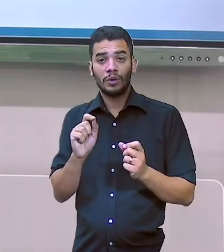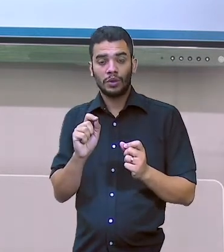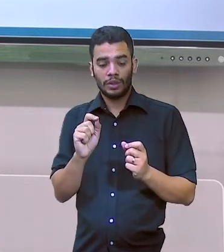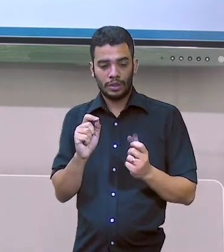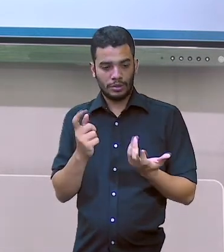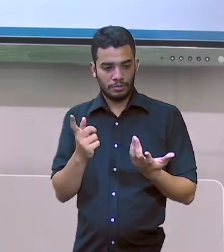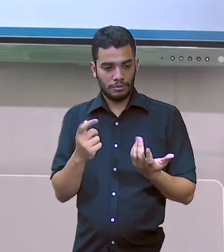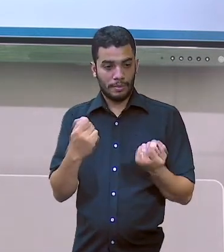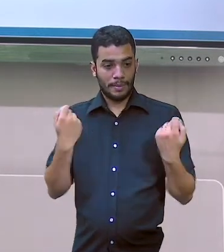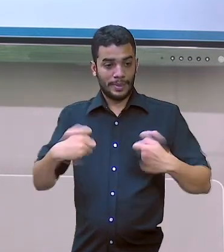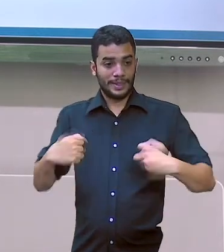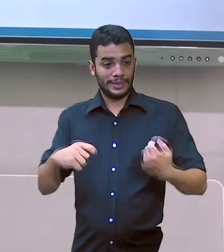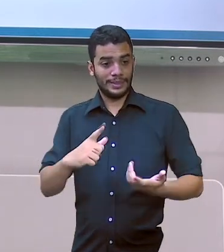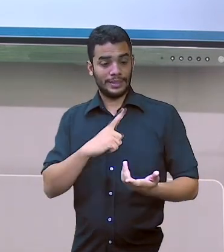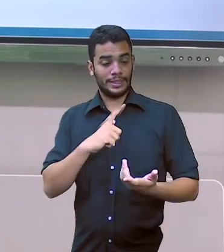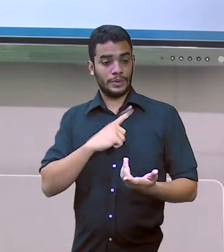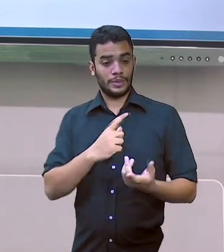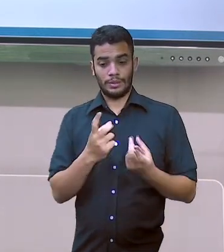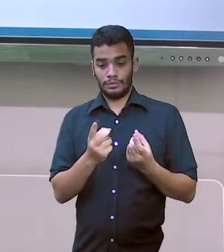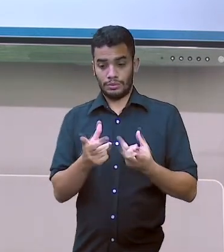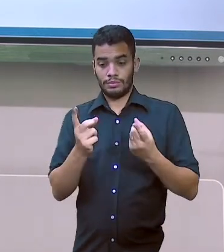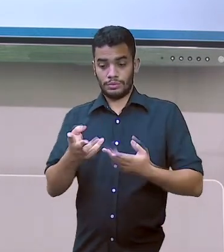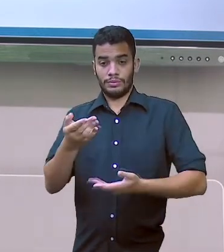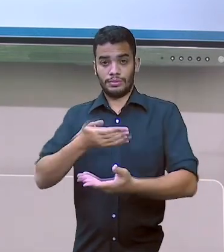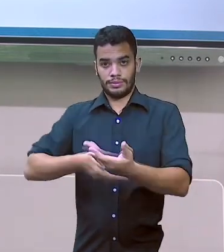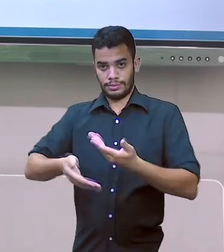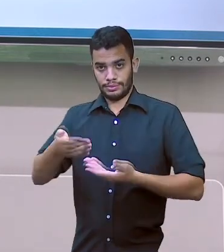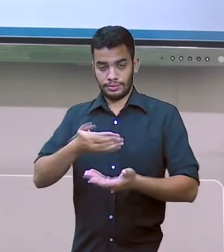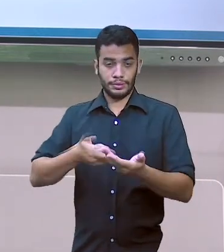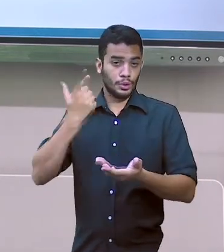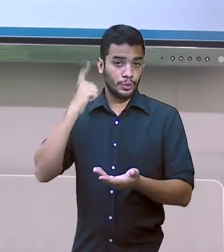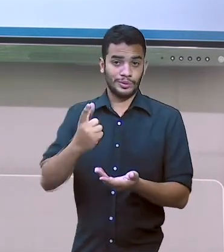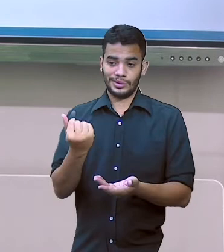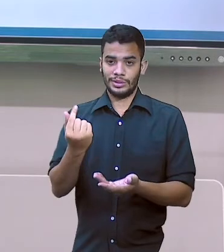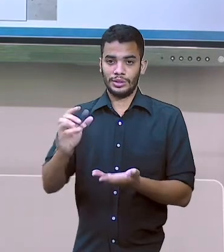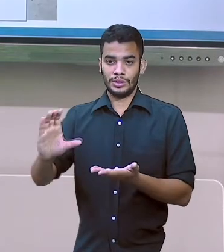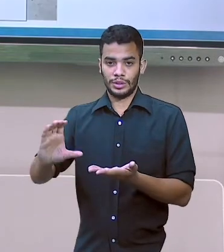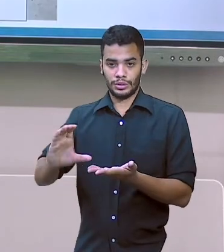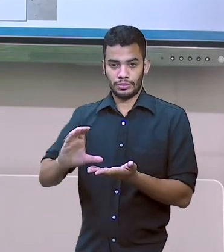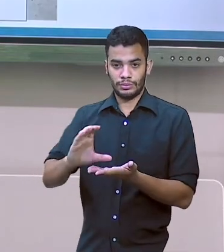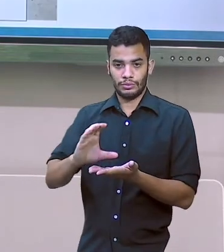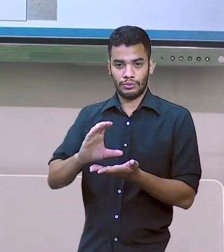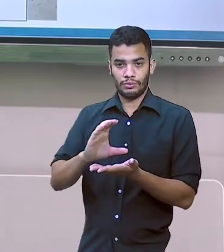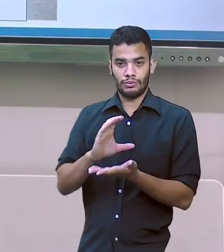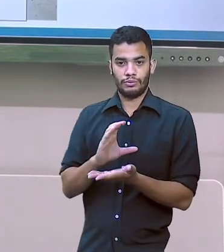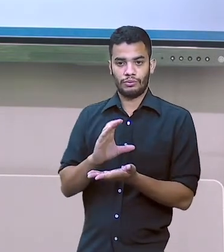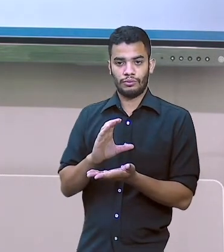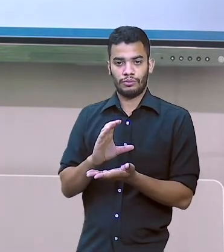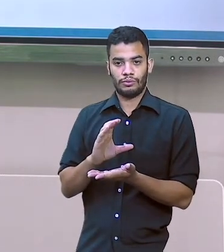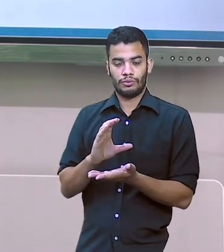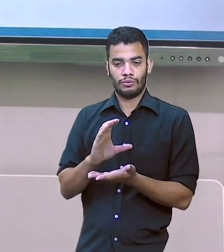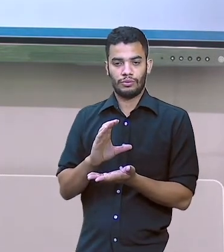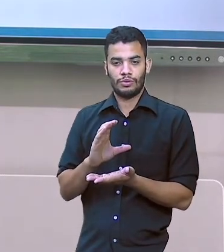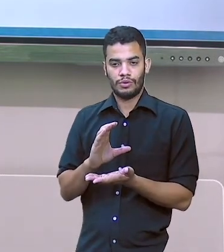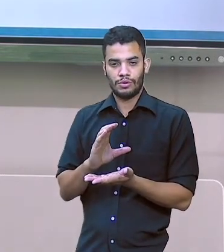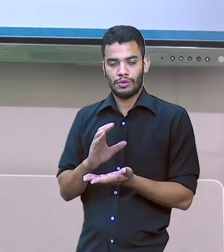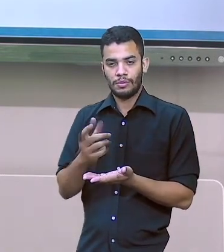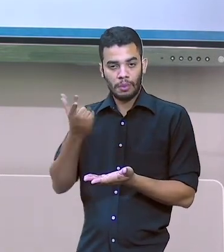nós precisamos de quê? De lucro. E quando eu volto aqui,